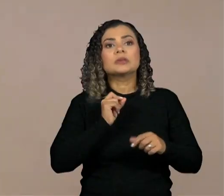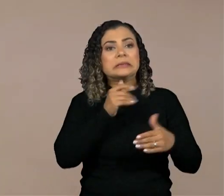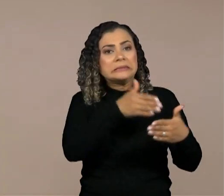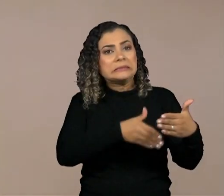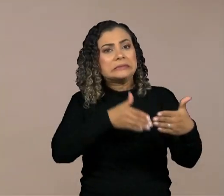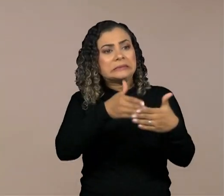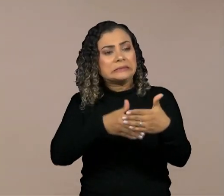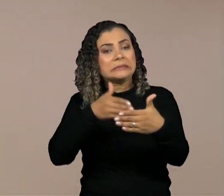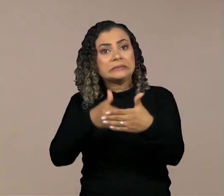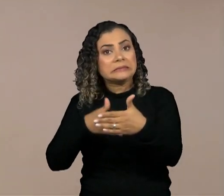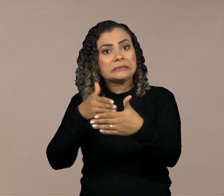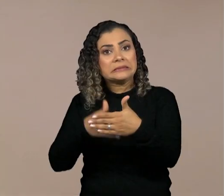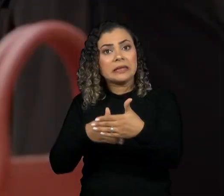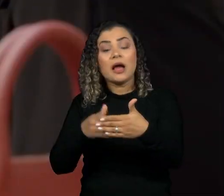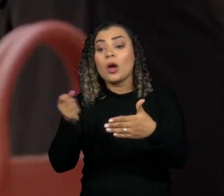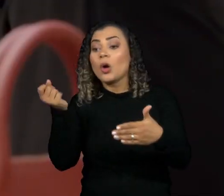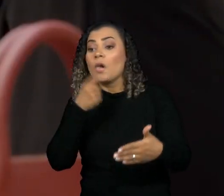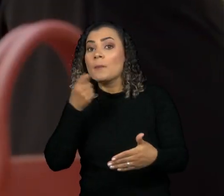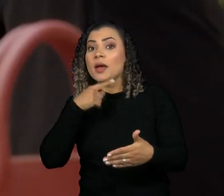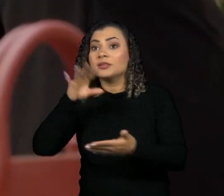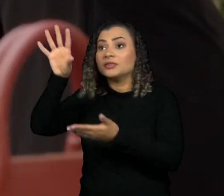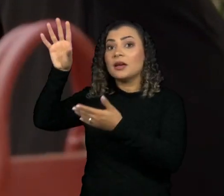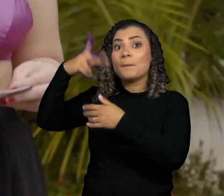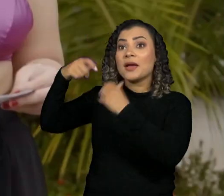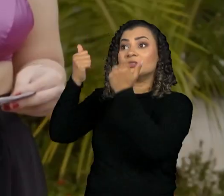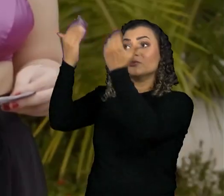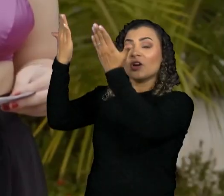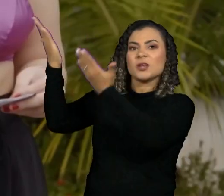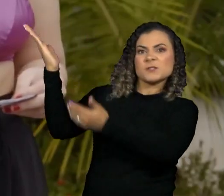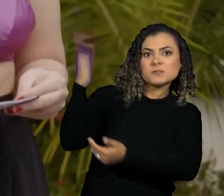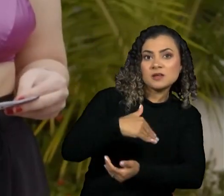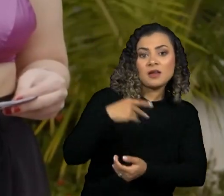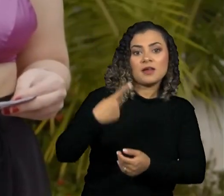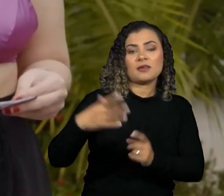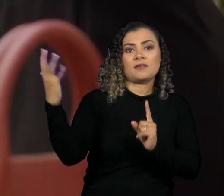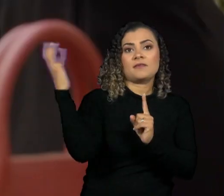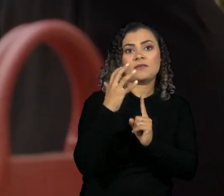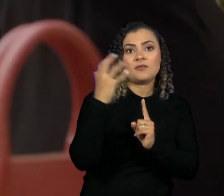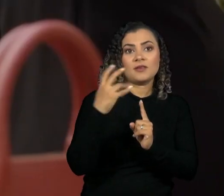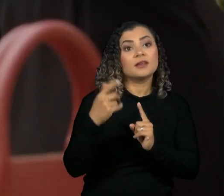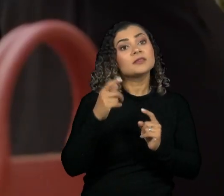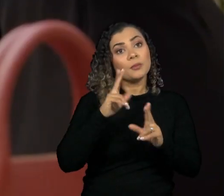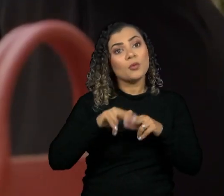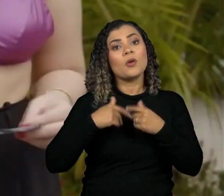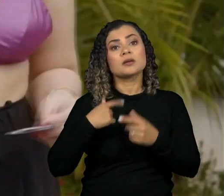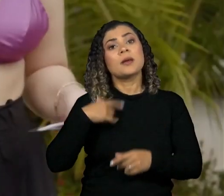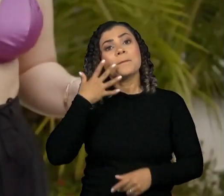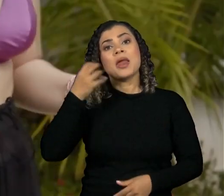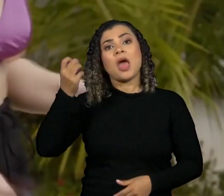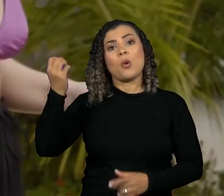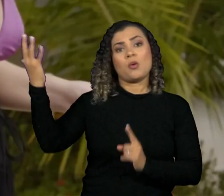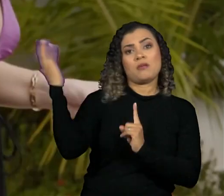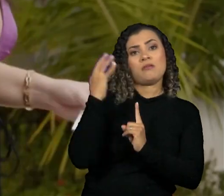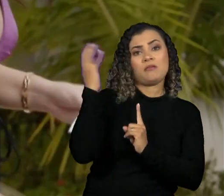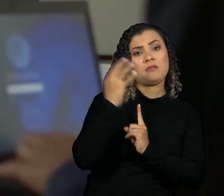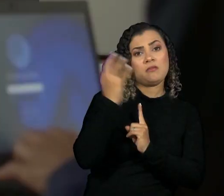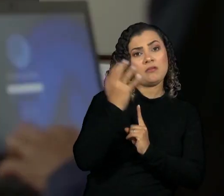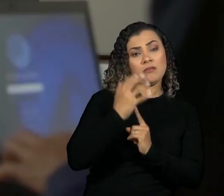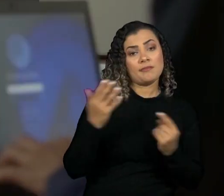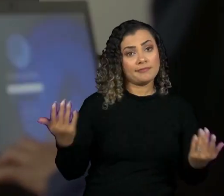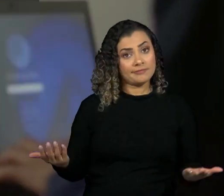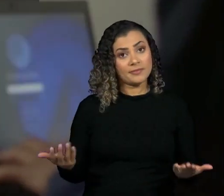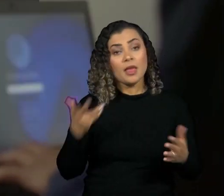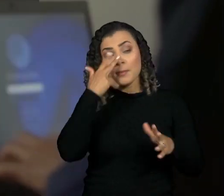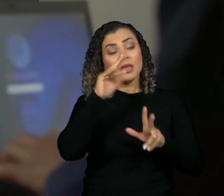De como a comédia foi importada, por exemplo, de fora do Brasil pra cá, que foi através de um monte de playboy branco, tá ligado? E adequou uma plateia